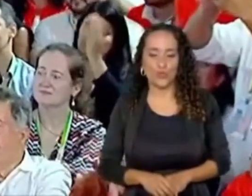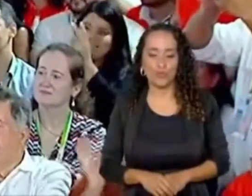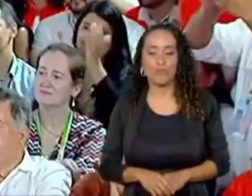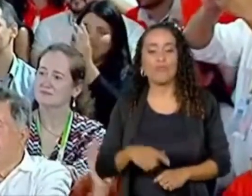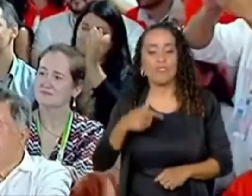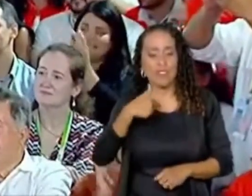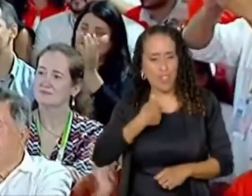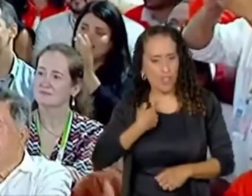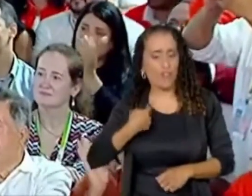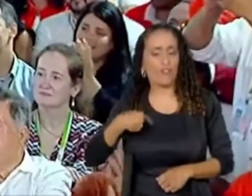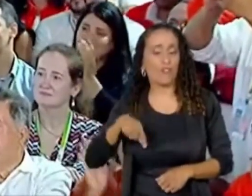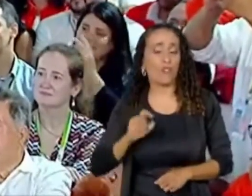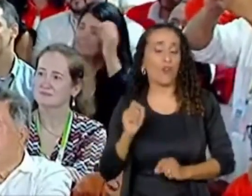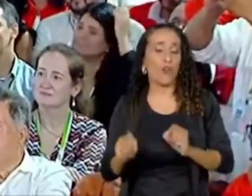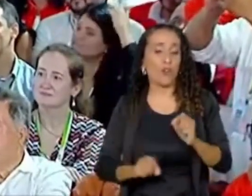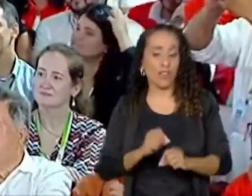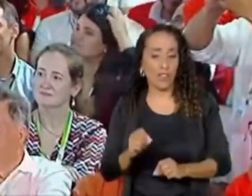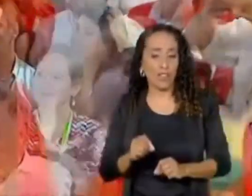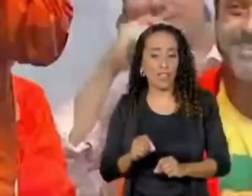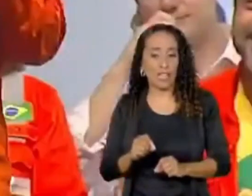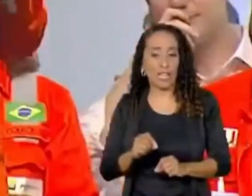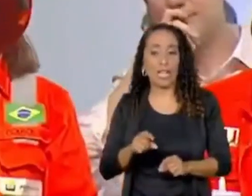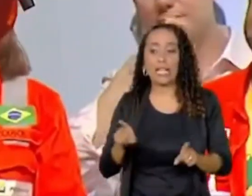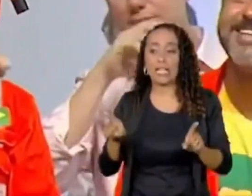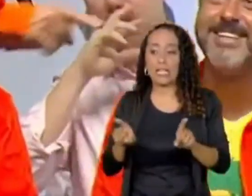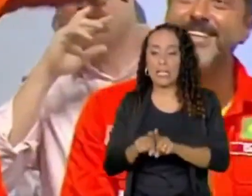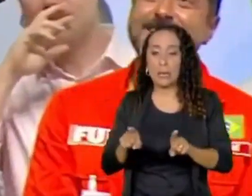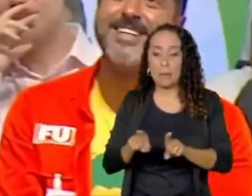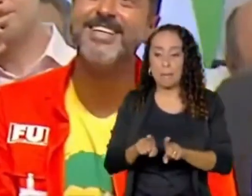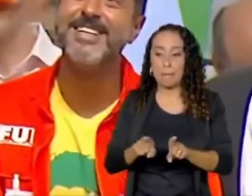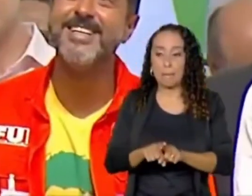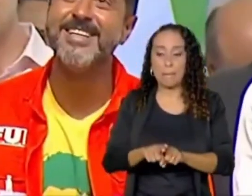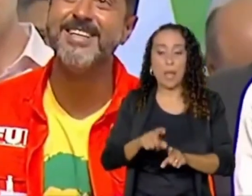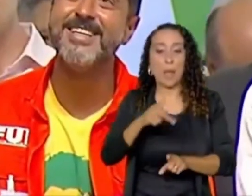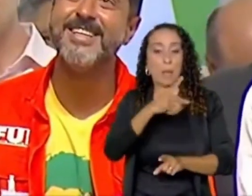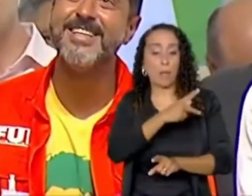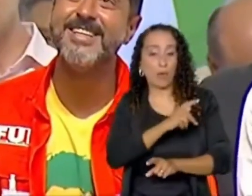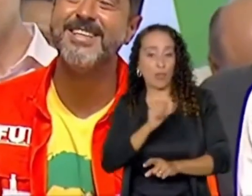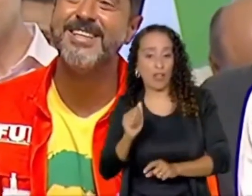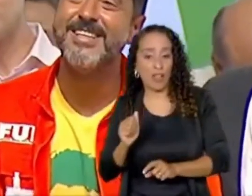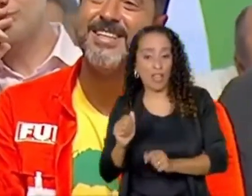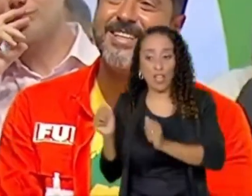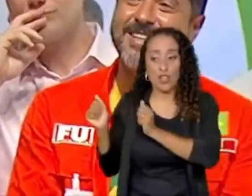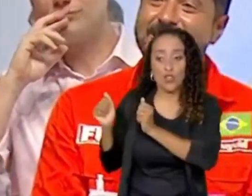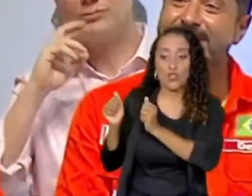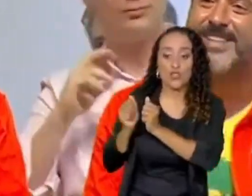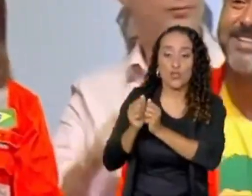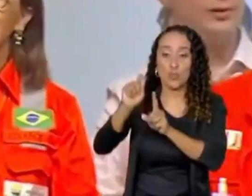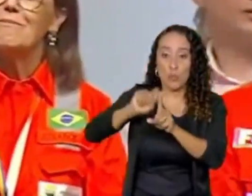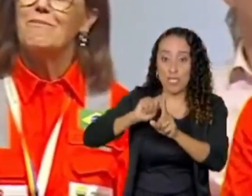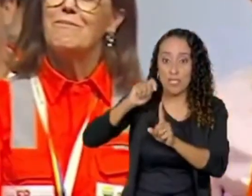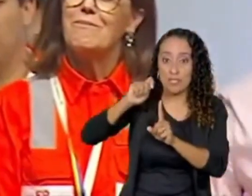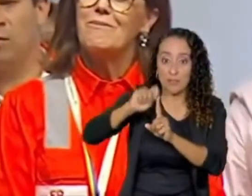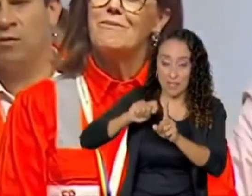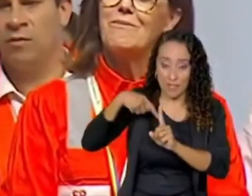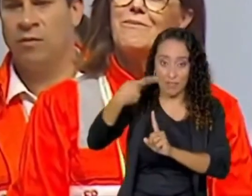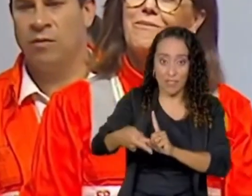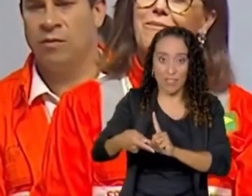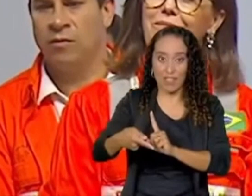Vou em Porto Alegre junto com o Jean Paul, acho que o mês que vem, porque também nós vamos recuperar o